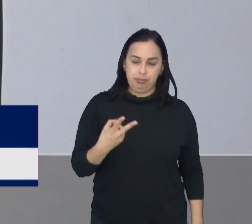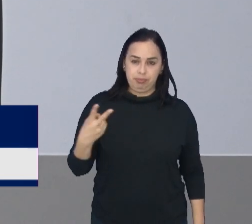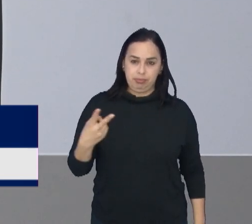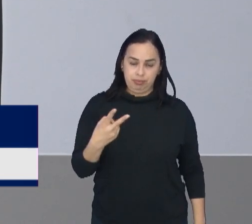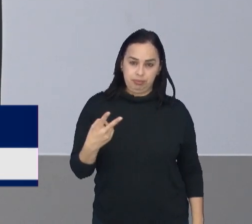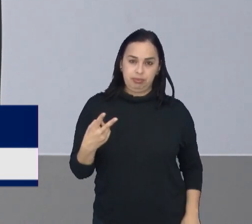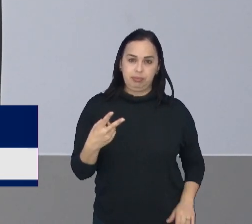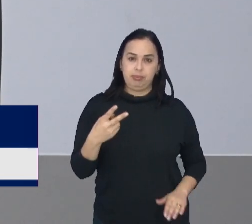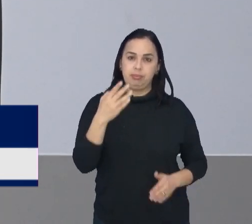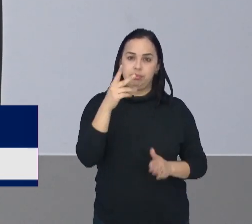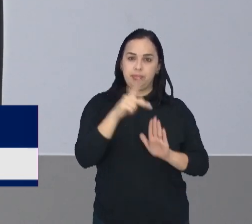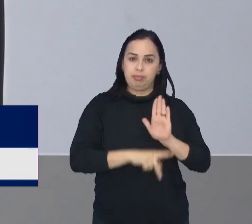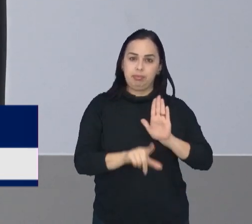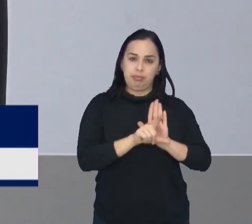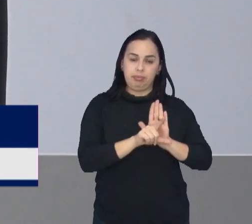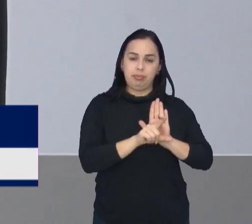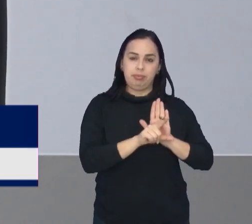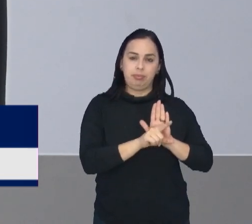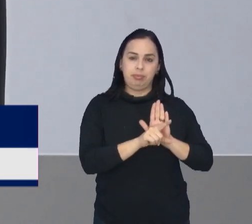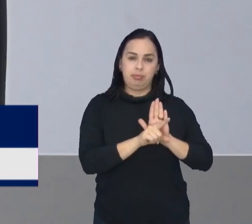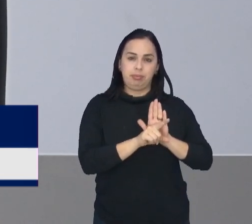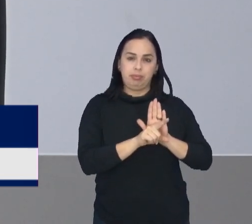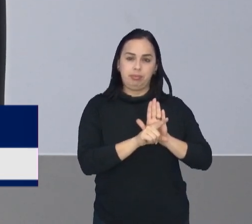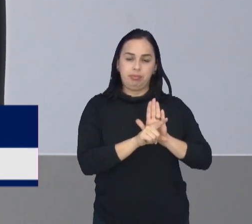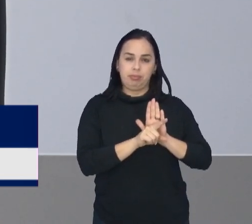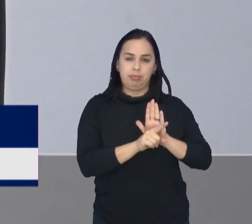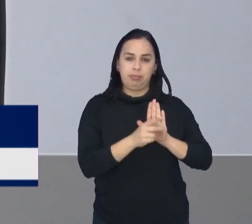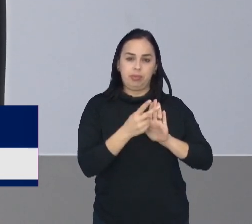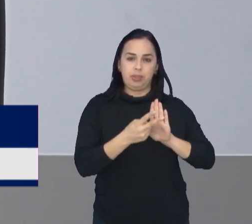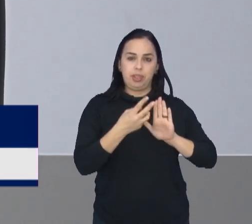7481/2022, projeto de lei número